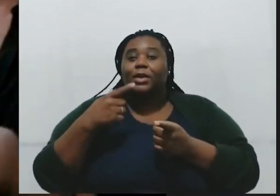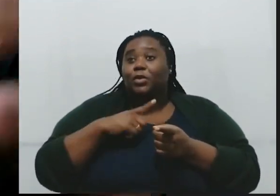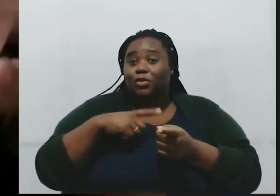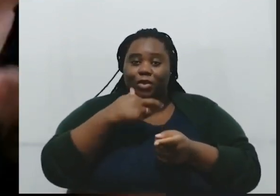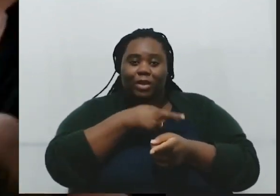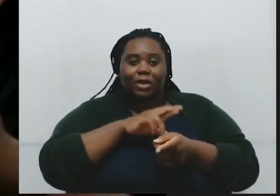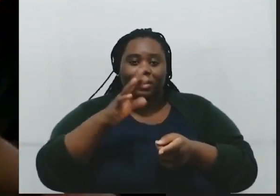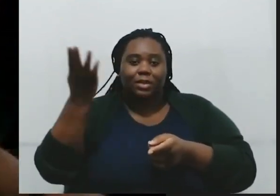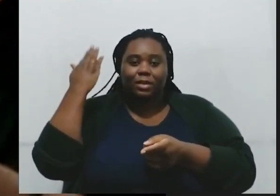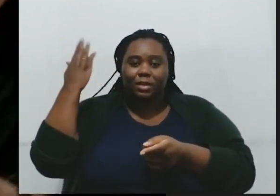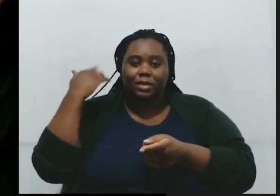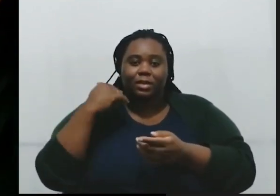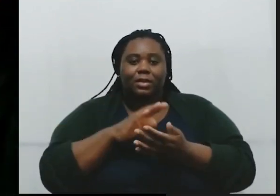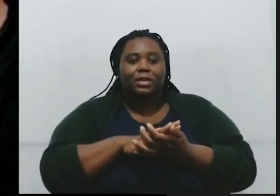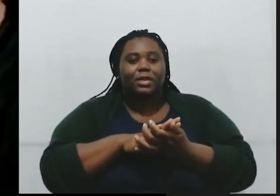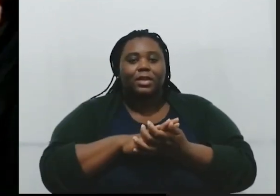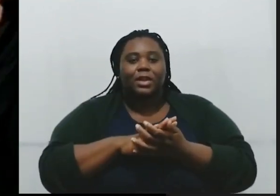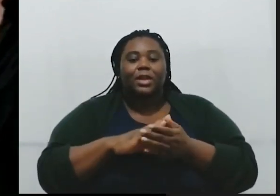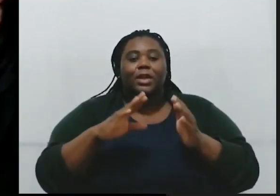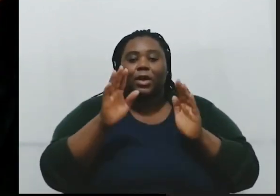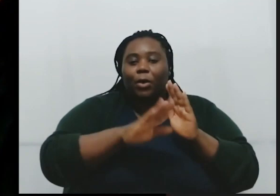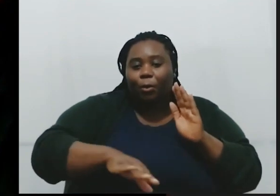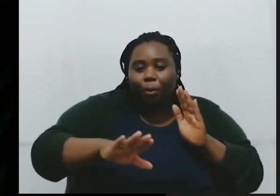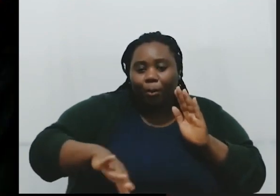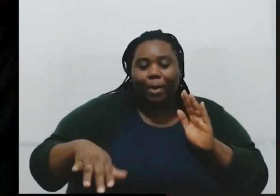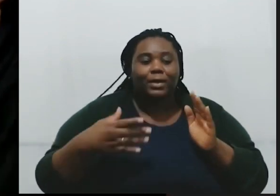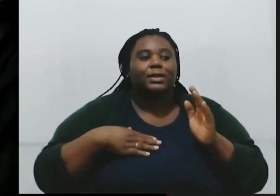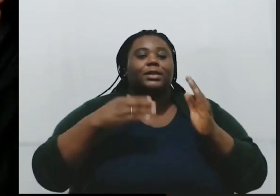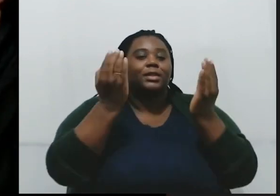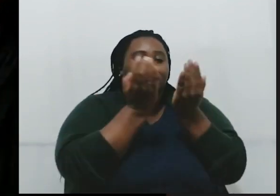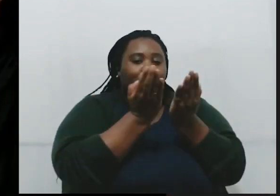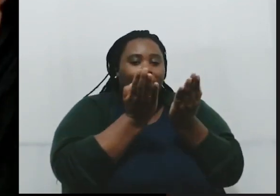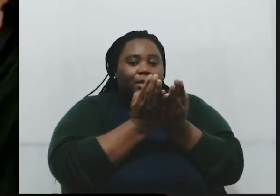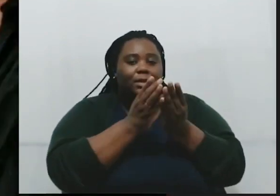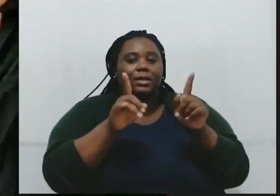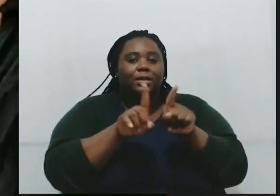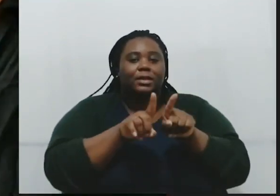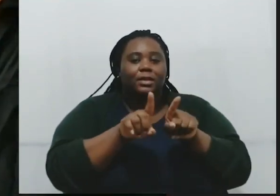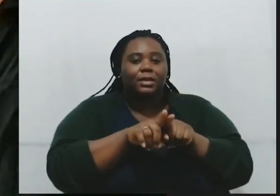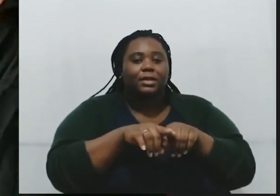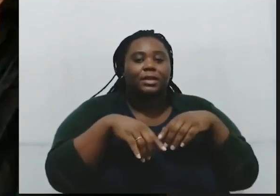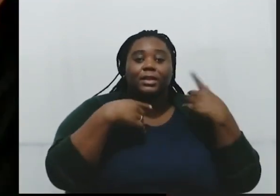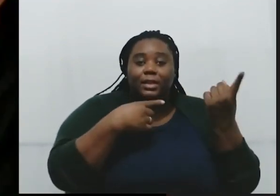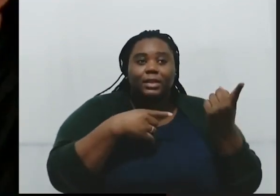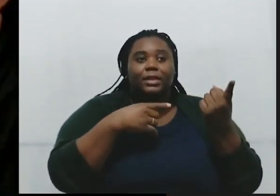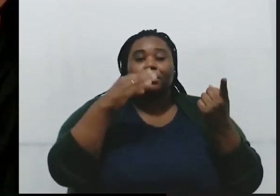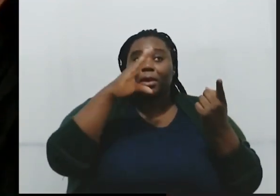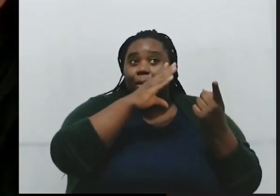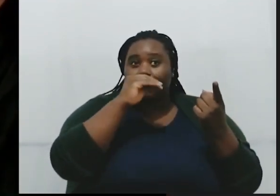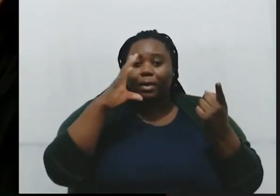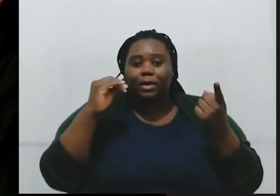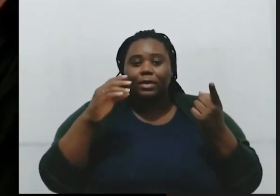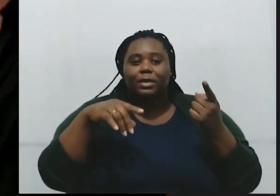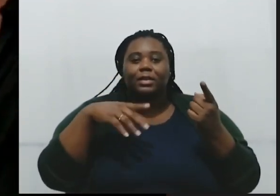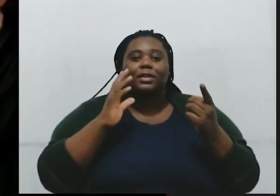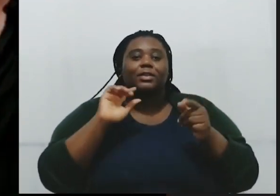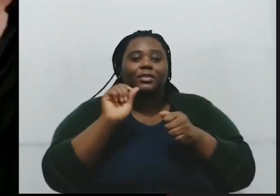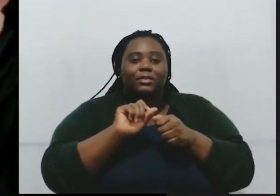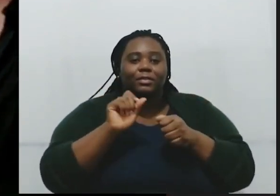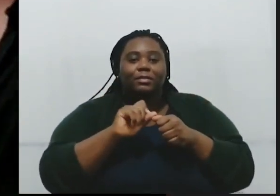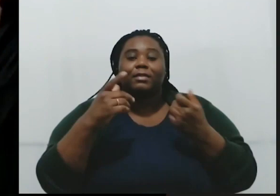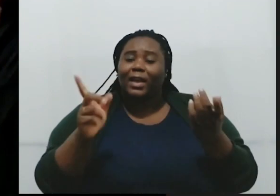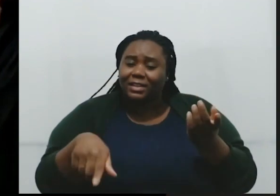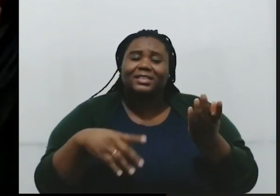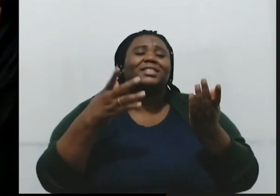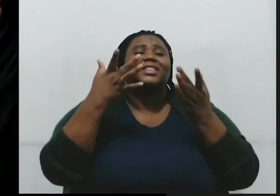uma pré-adolescente e adolescente mórmon. E aí também na igreja a gente fazia muito teatro, então tinha essa coisa também super amadora e tudo, mas